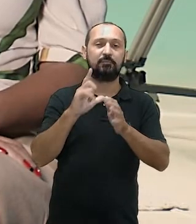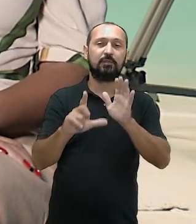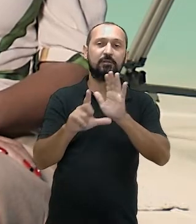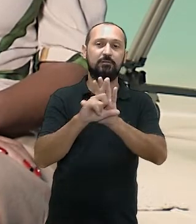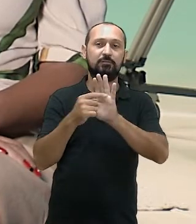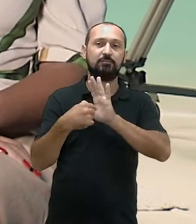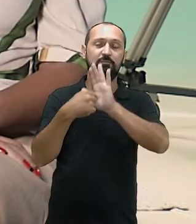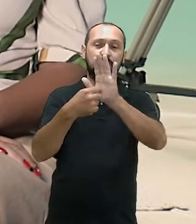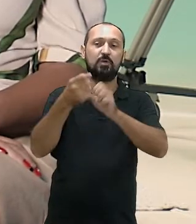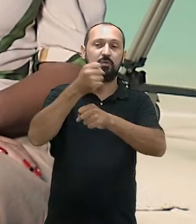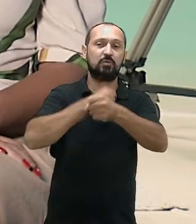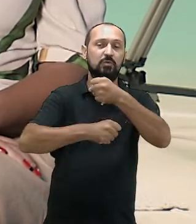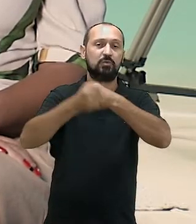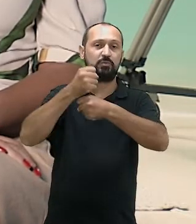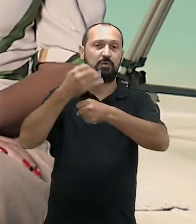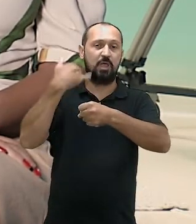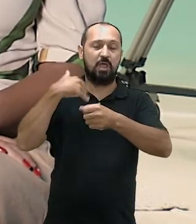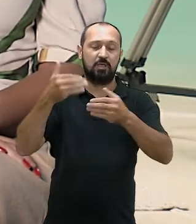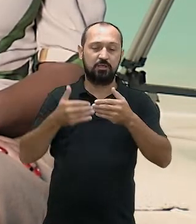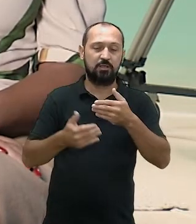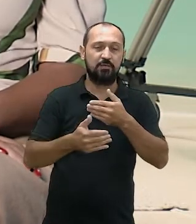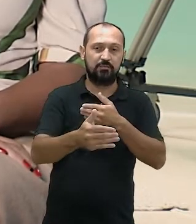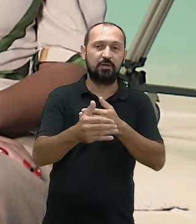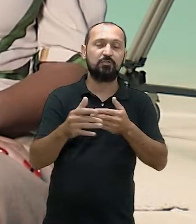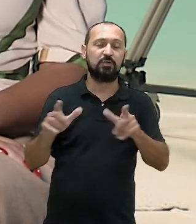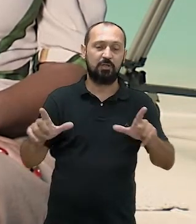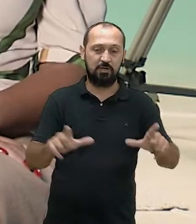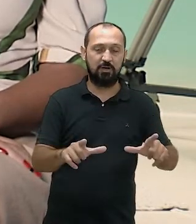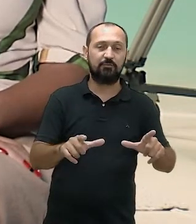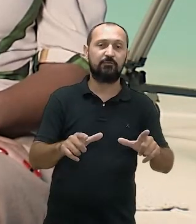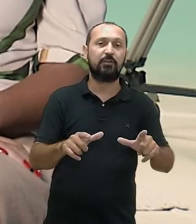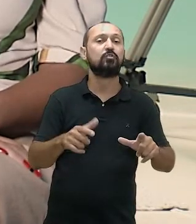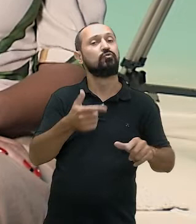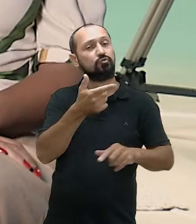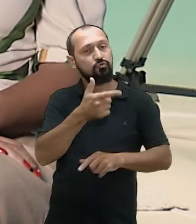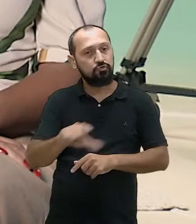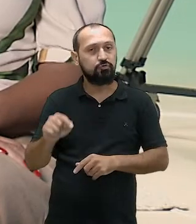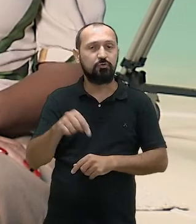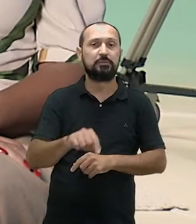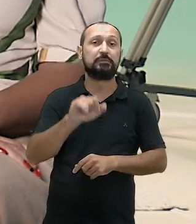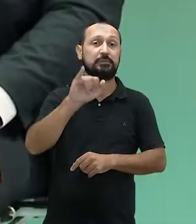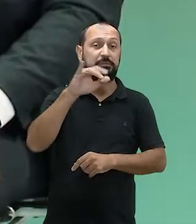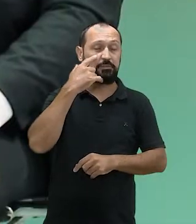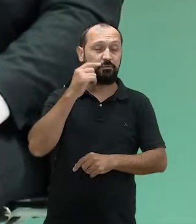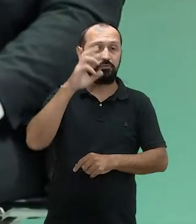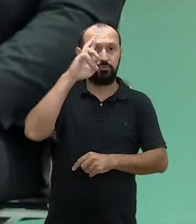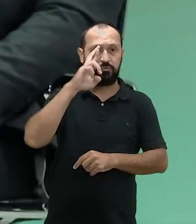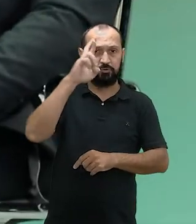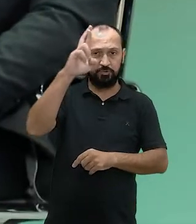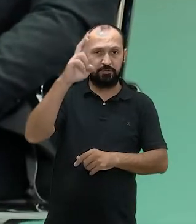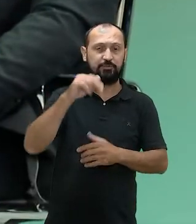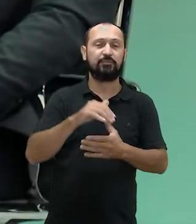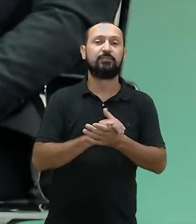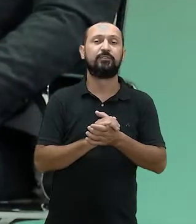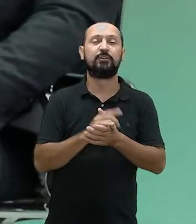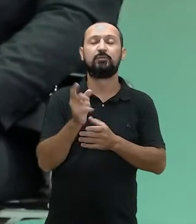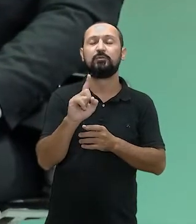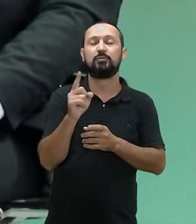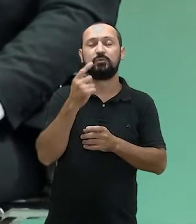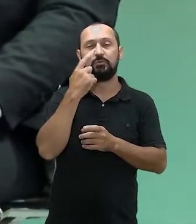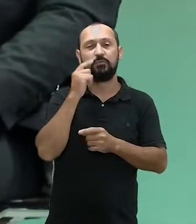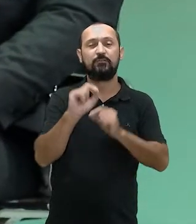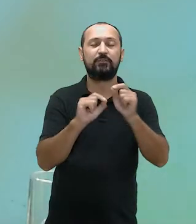porque ela não foi aprovada ainda. No ano anterior, a que está em vigente. Vai se repetir. Vai se repetir, caso o chefe do Poder Executivo